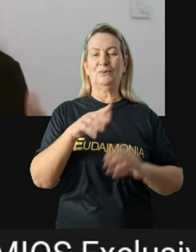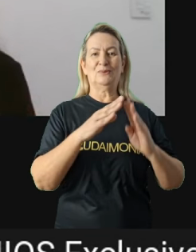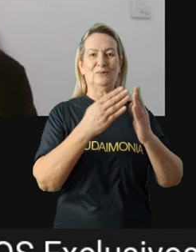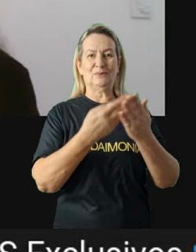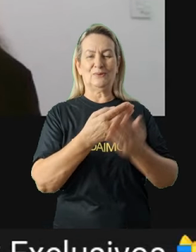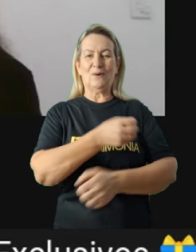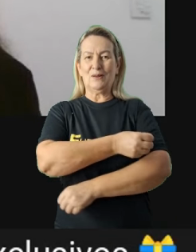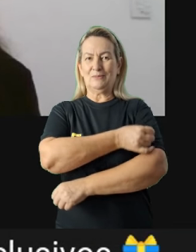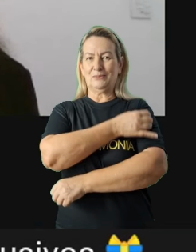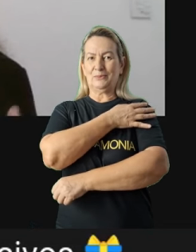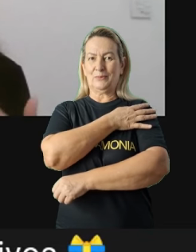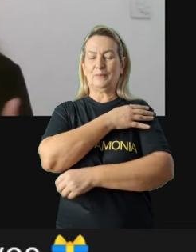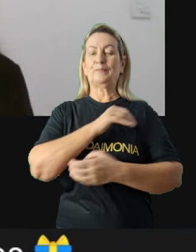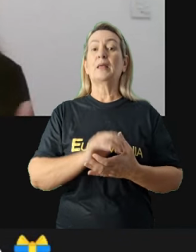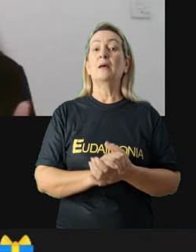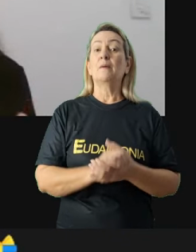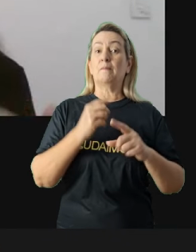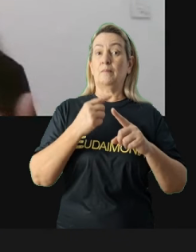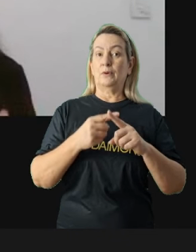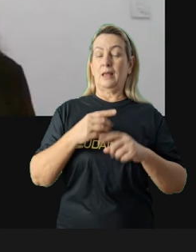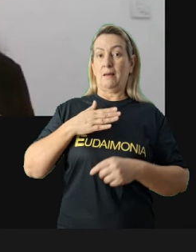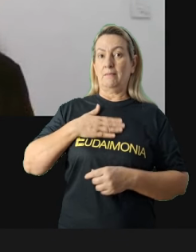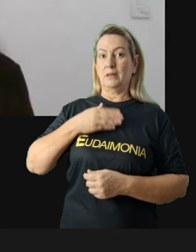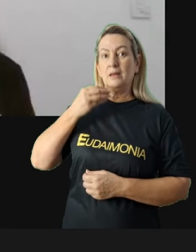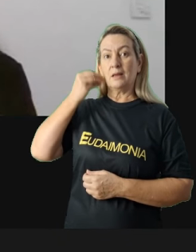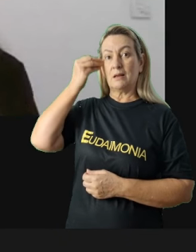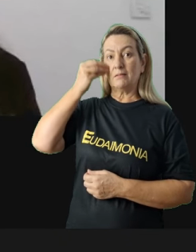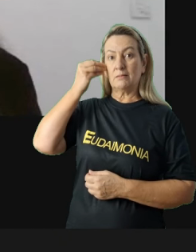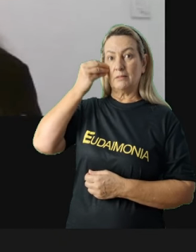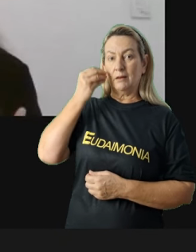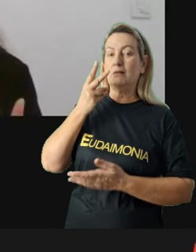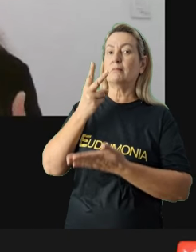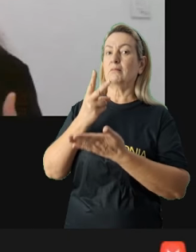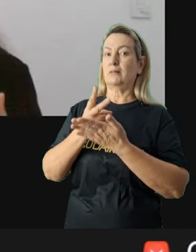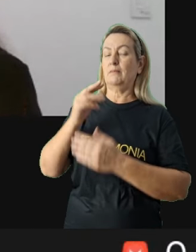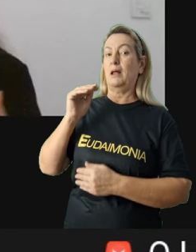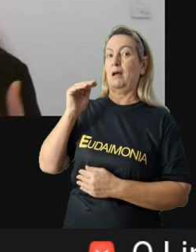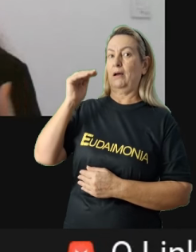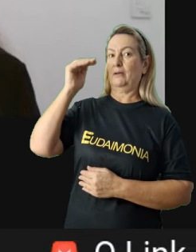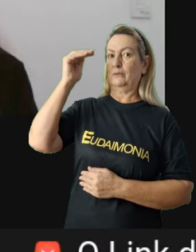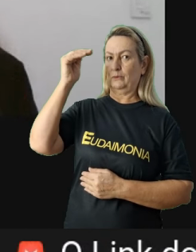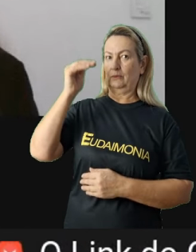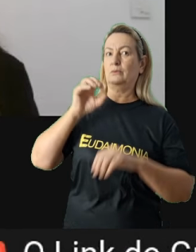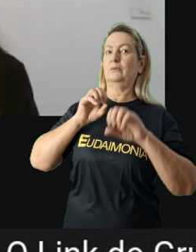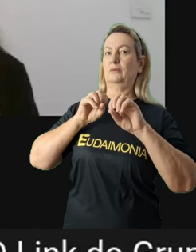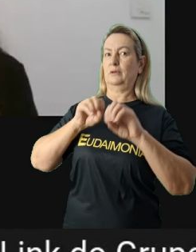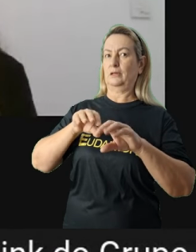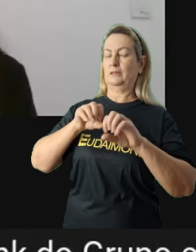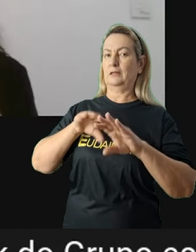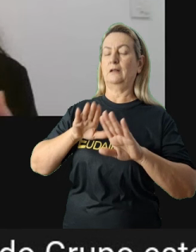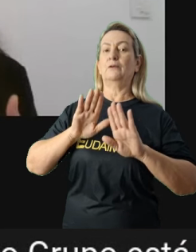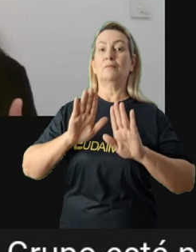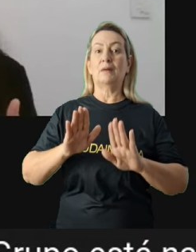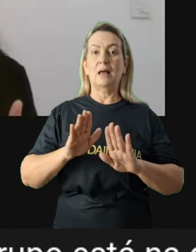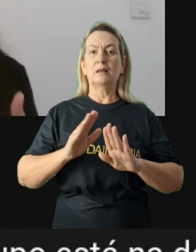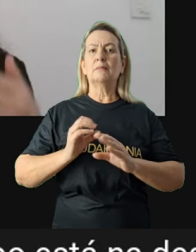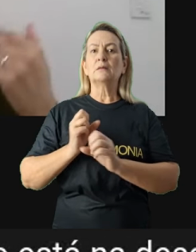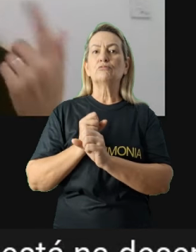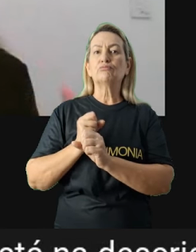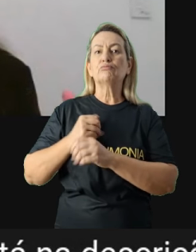professores das séries básicas iniciais, porque assim, a minha experiência docente sempre foi com